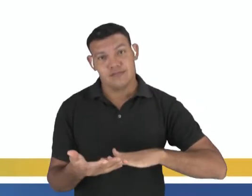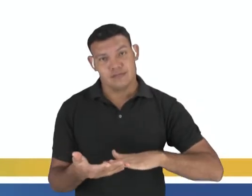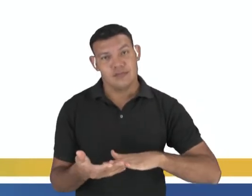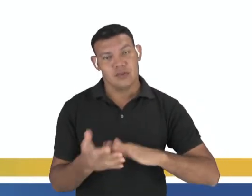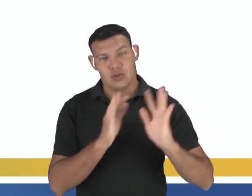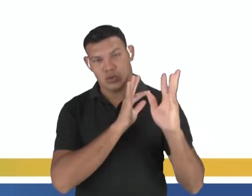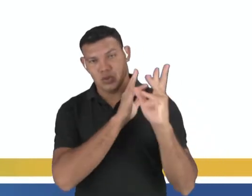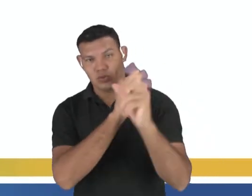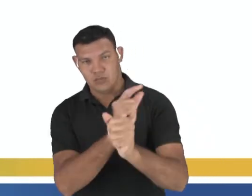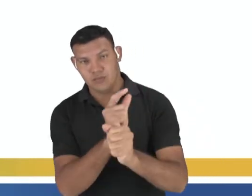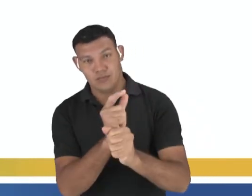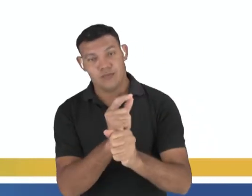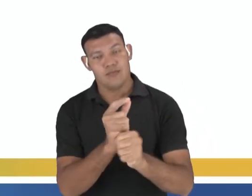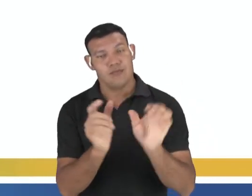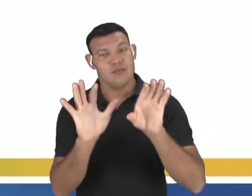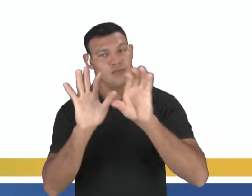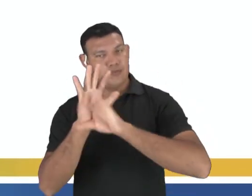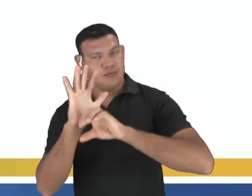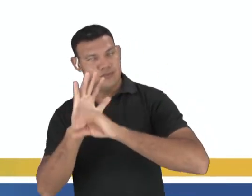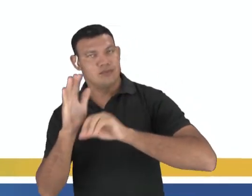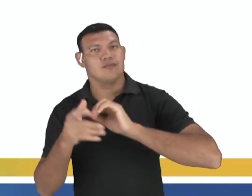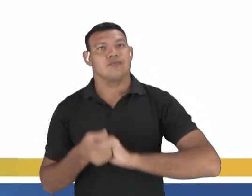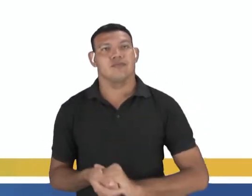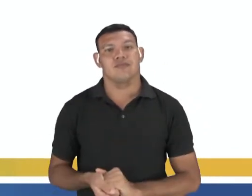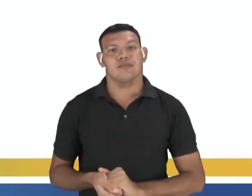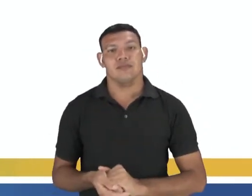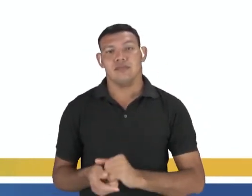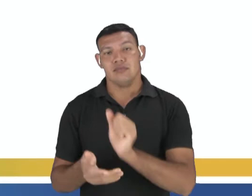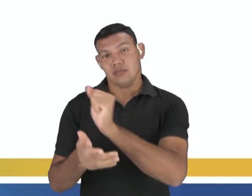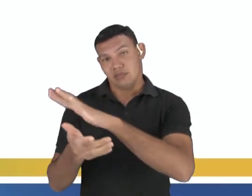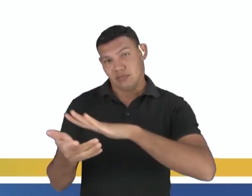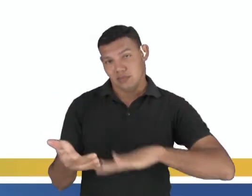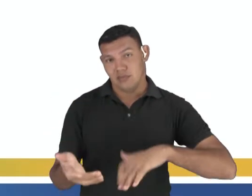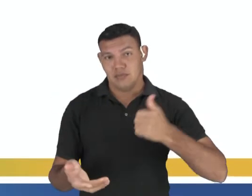conceito. Vamos lá, exercício 1.